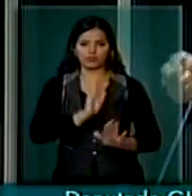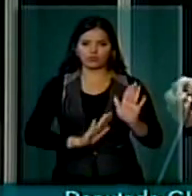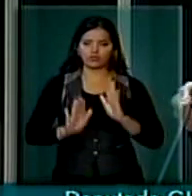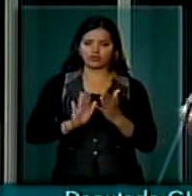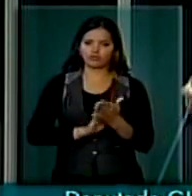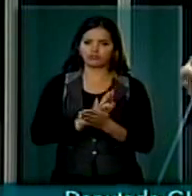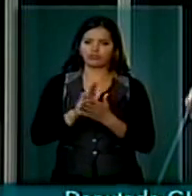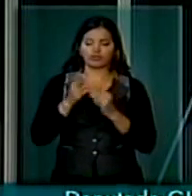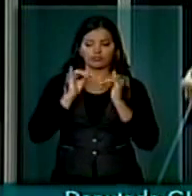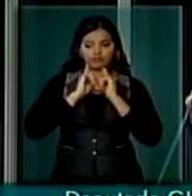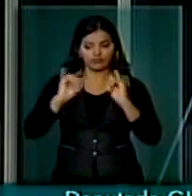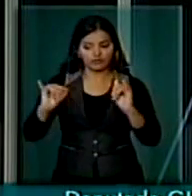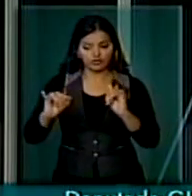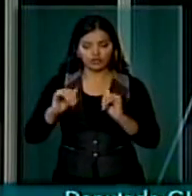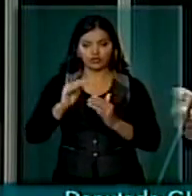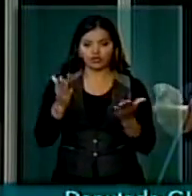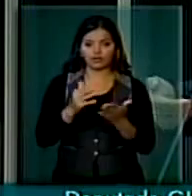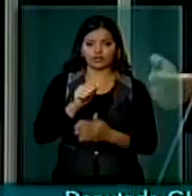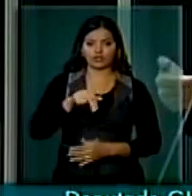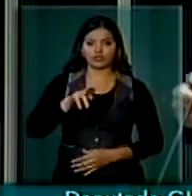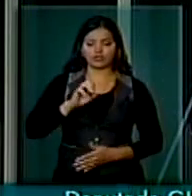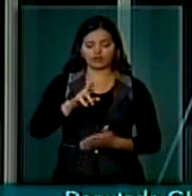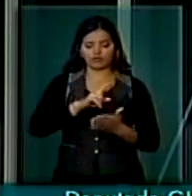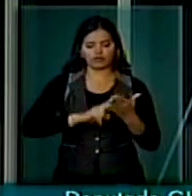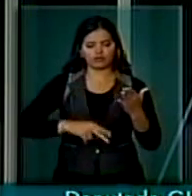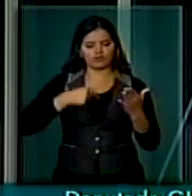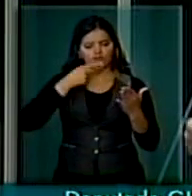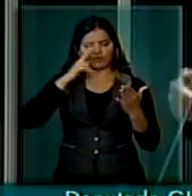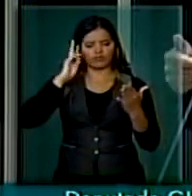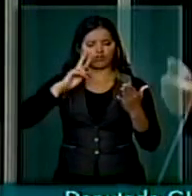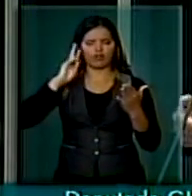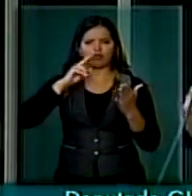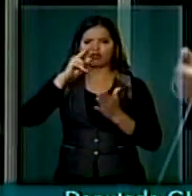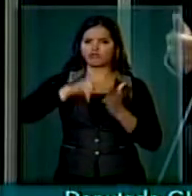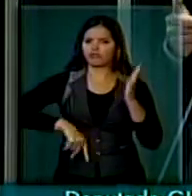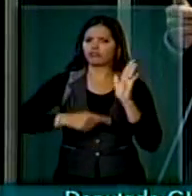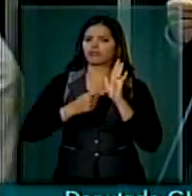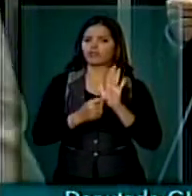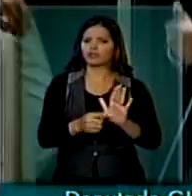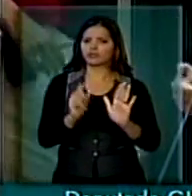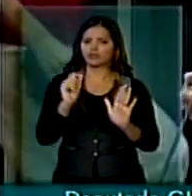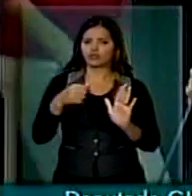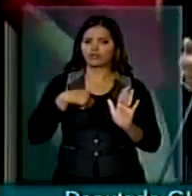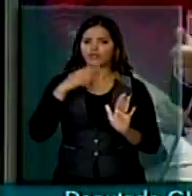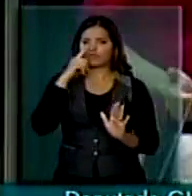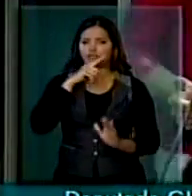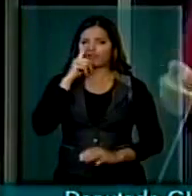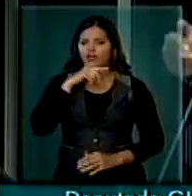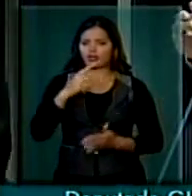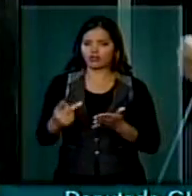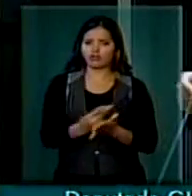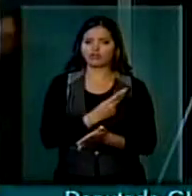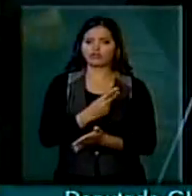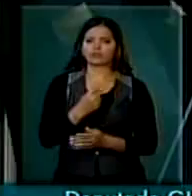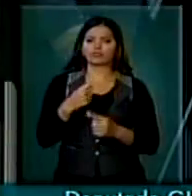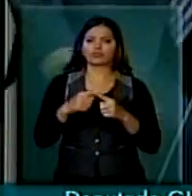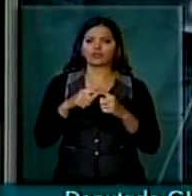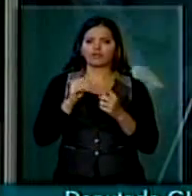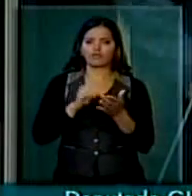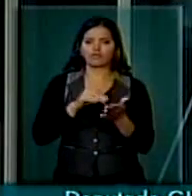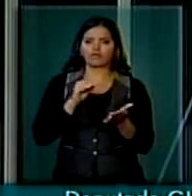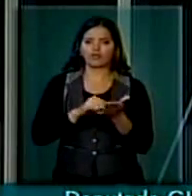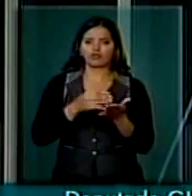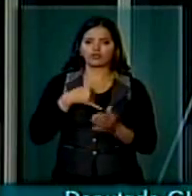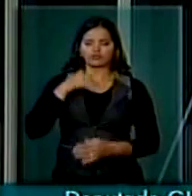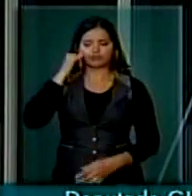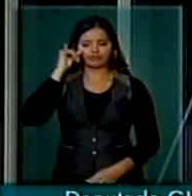realizados, e agora a ANEEL, no seu relatório, relembra esse histórico e aponta que a falha ocorreu por falta de